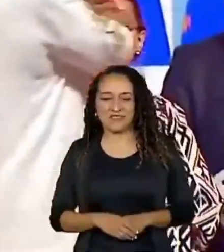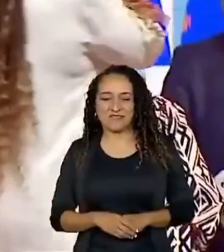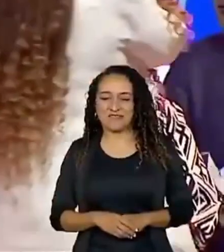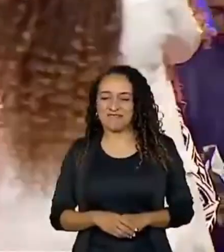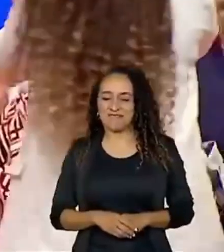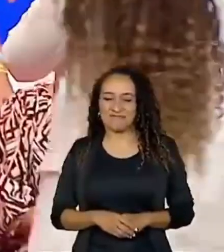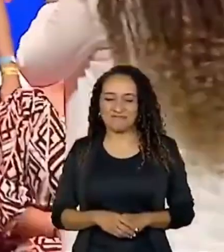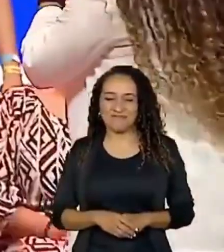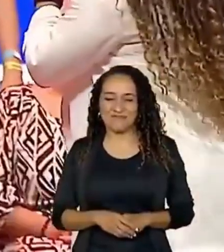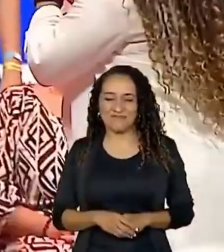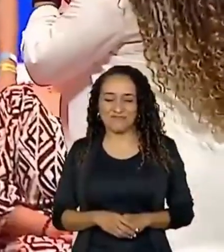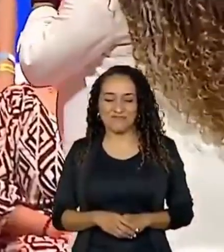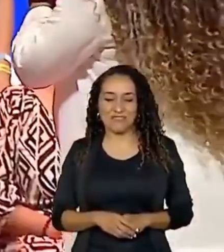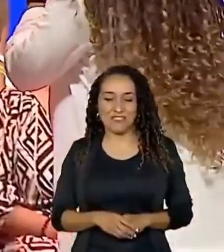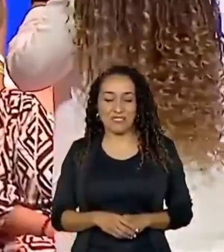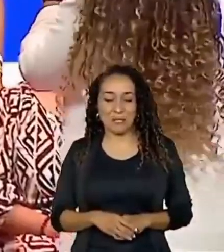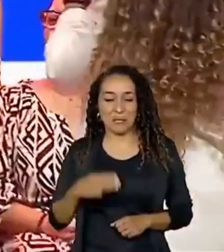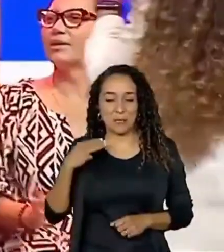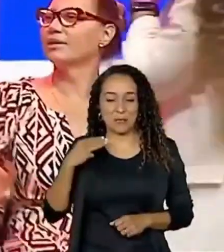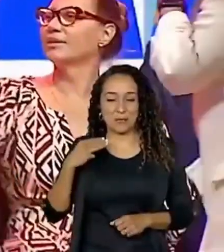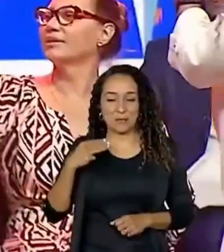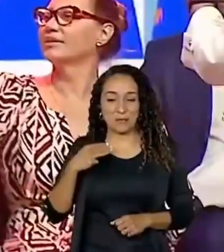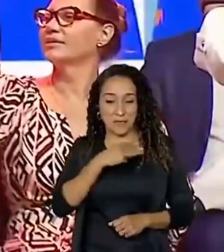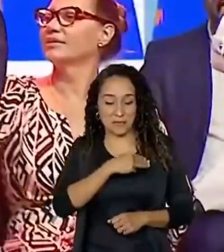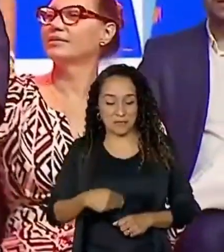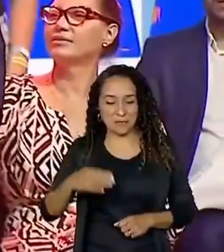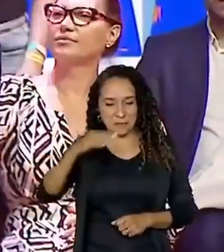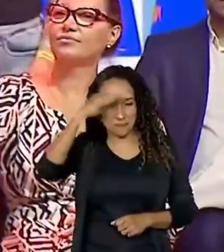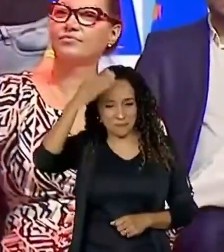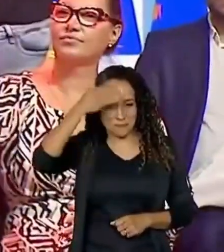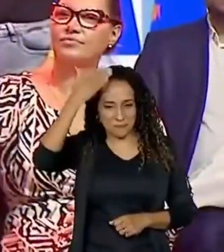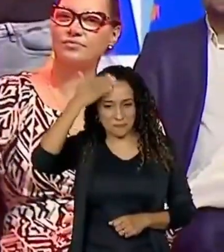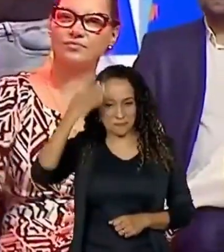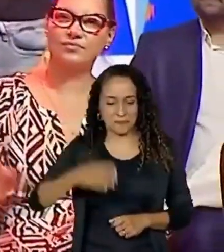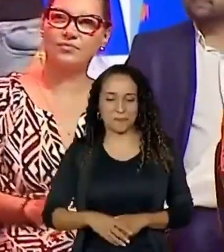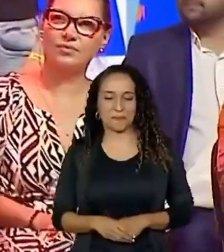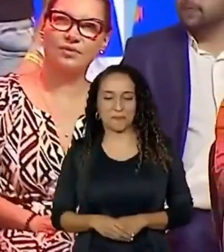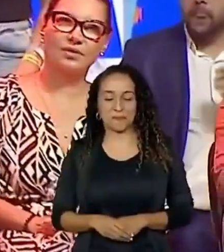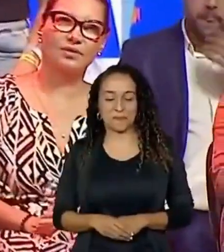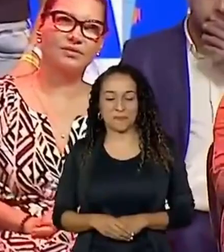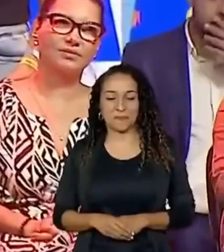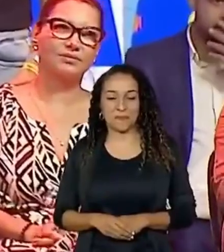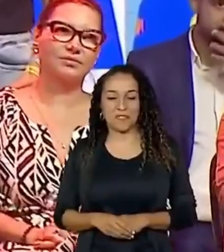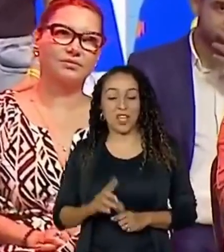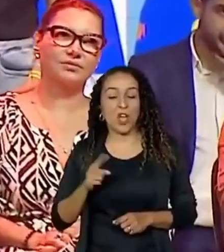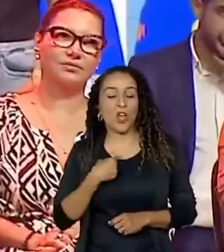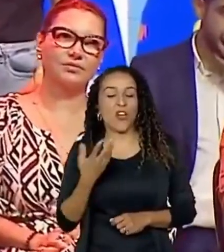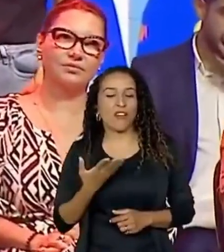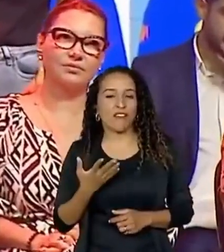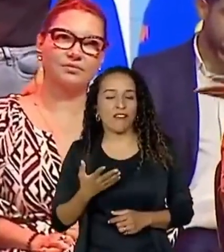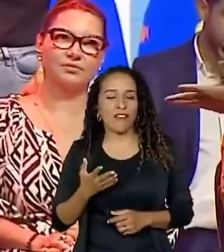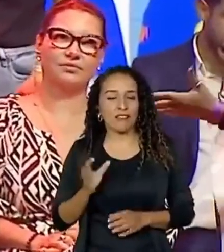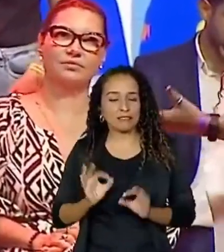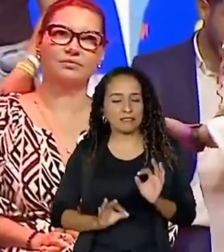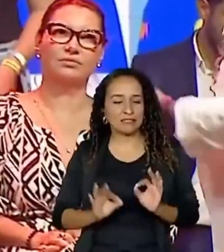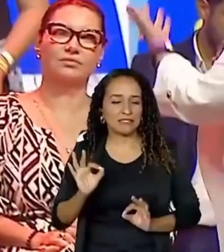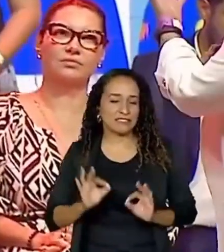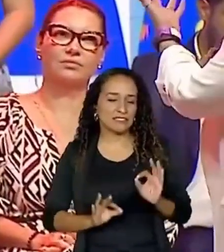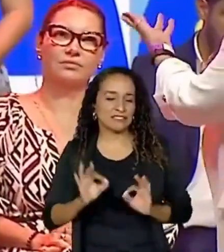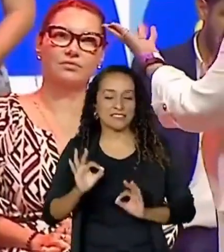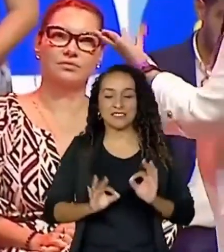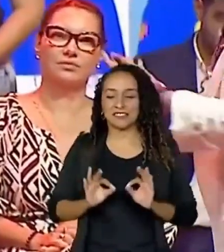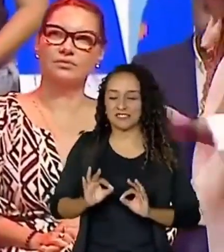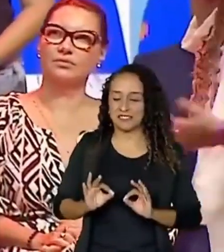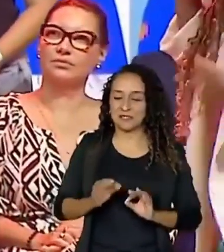muito careta. Ministro Márcio Macedo, chega aqui. A gente quer fazer um aquecimento para